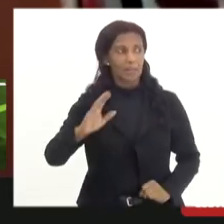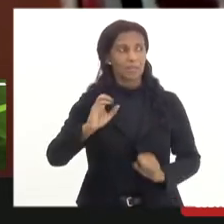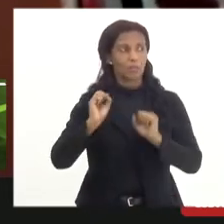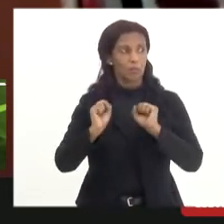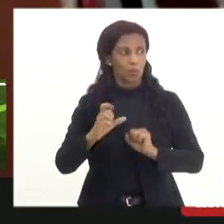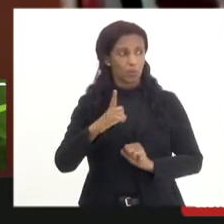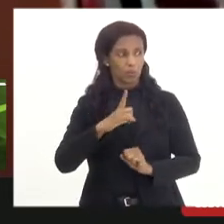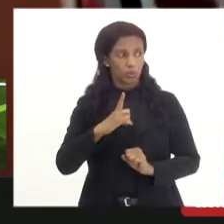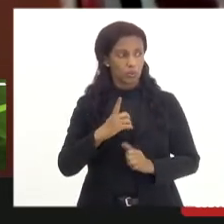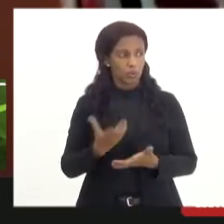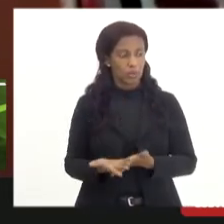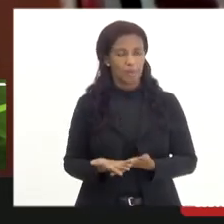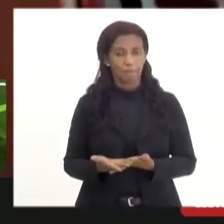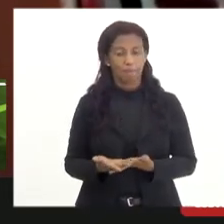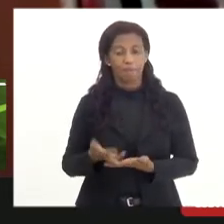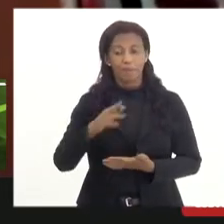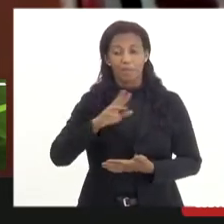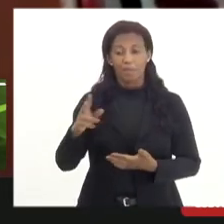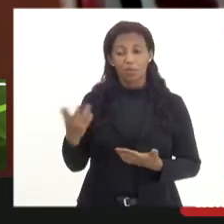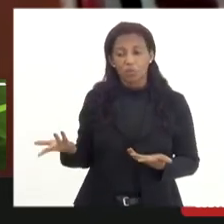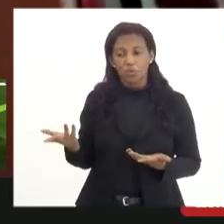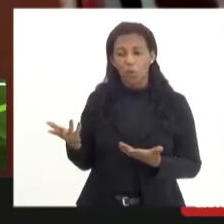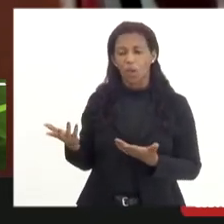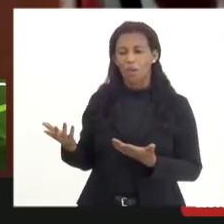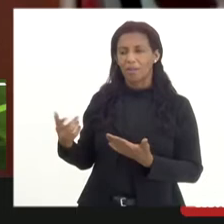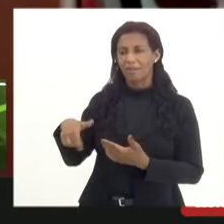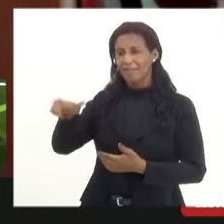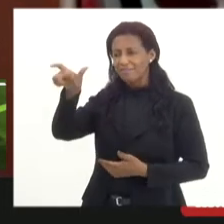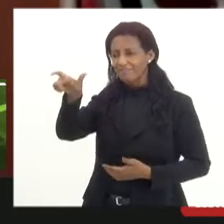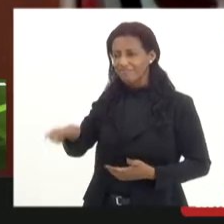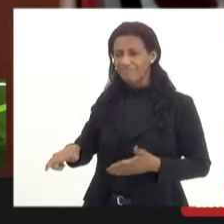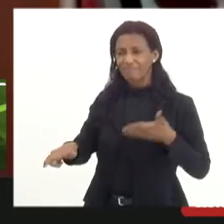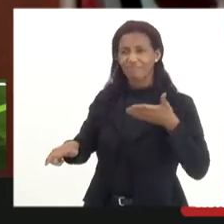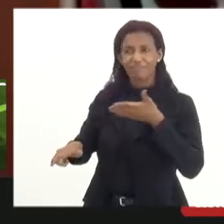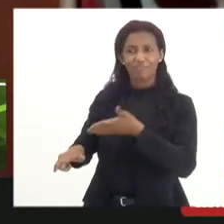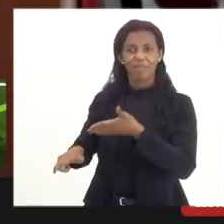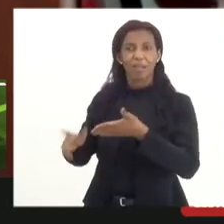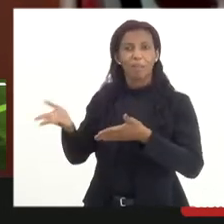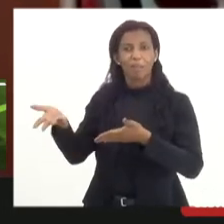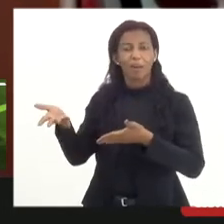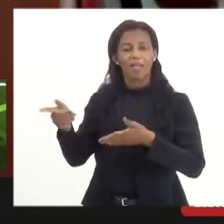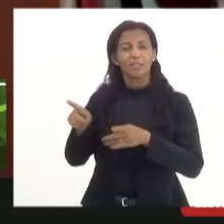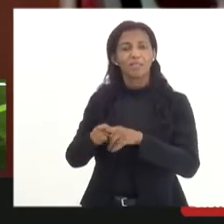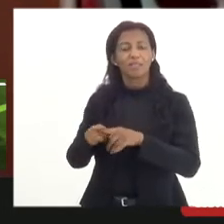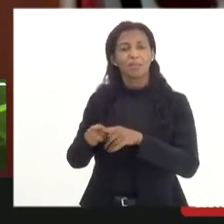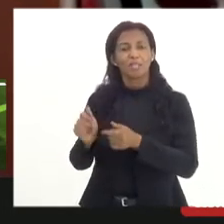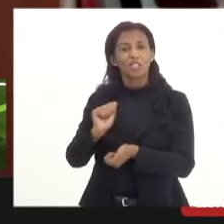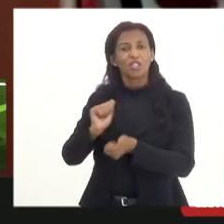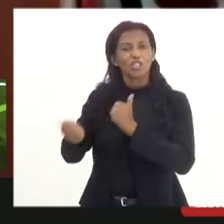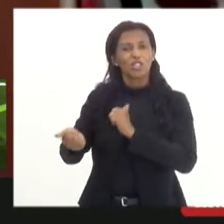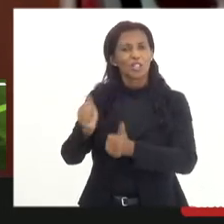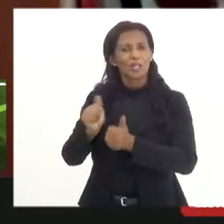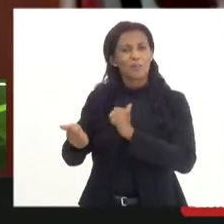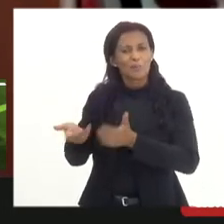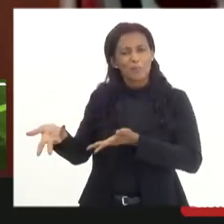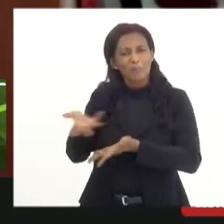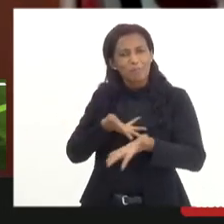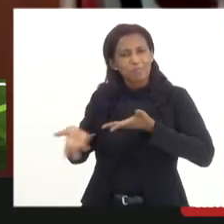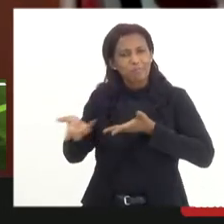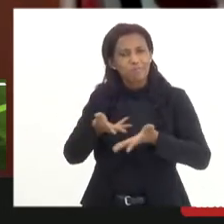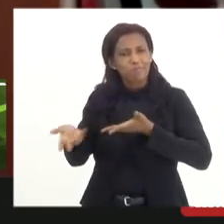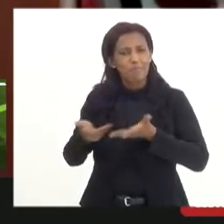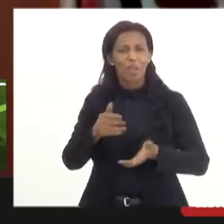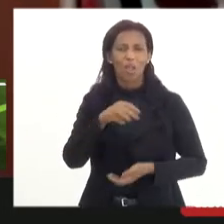se insere, não só do ponto de vista estático, mas também do ponto de vista dinâmico, né? Como fizeram todas as nações que se desenvolveram,